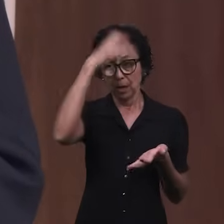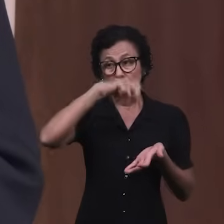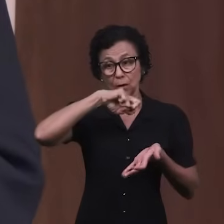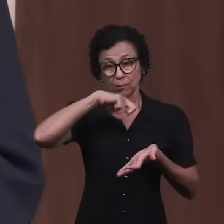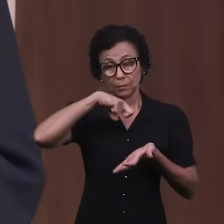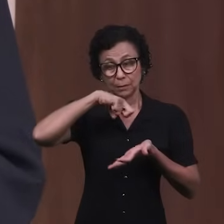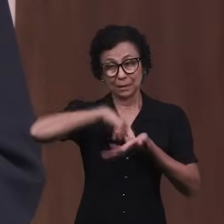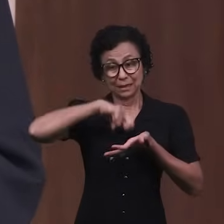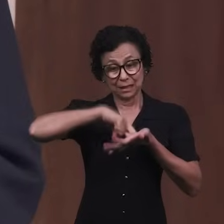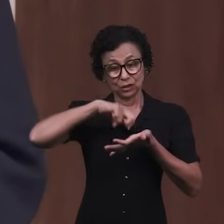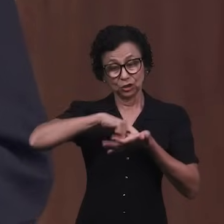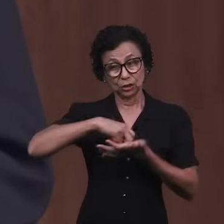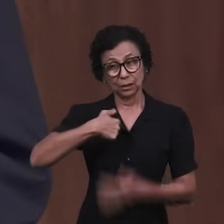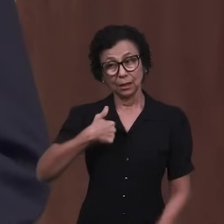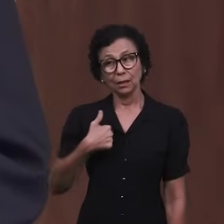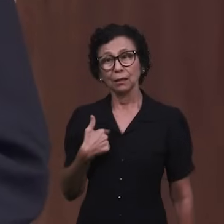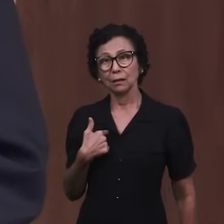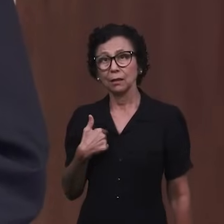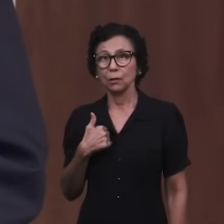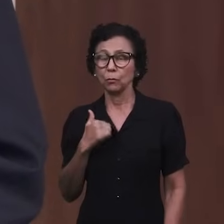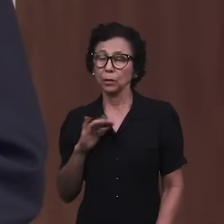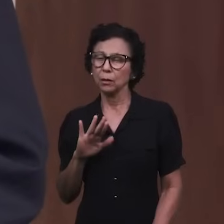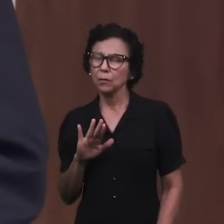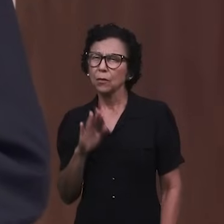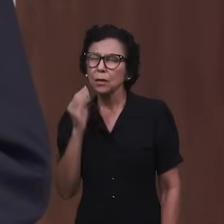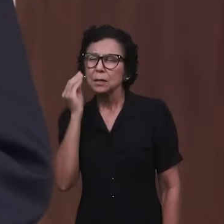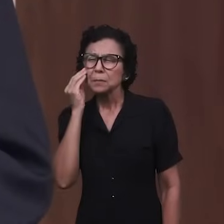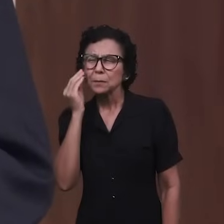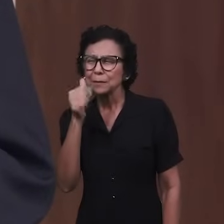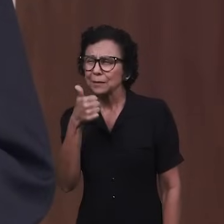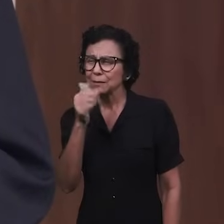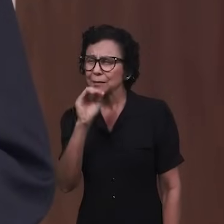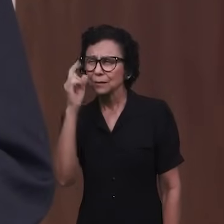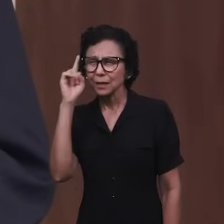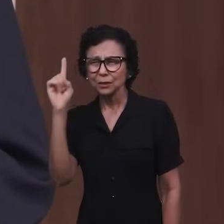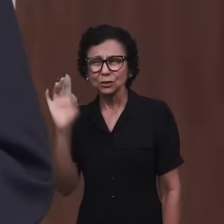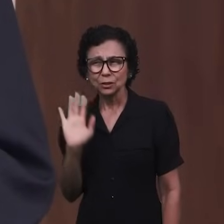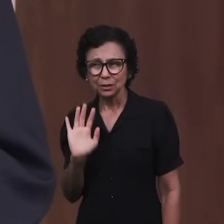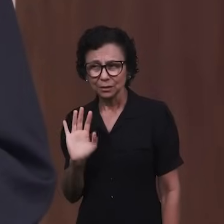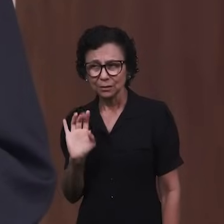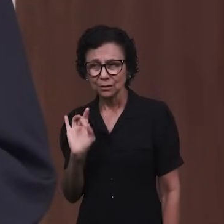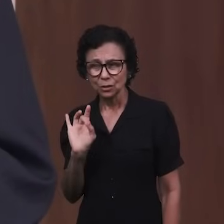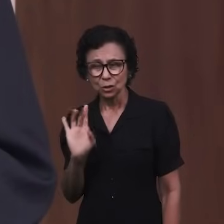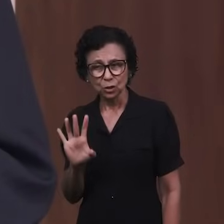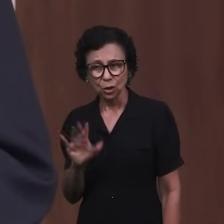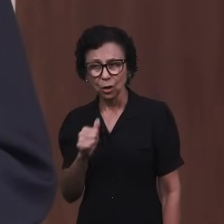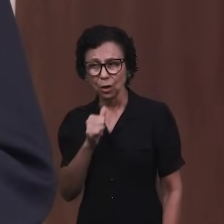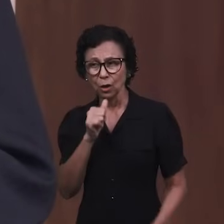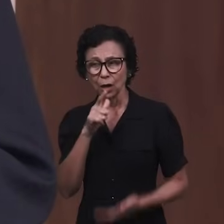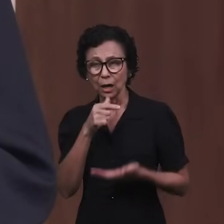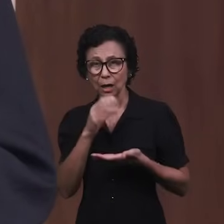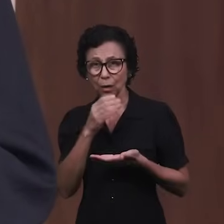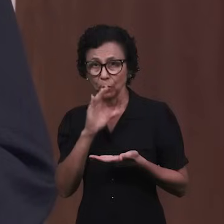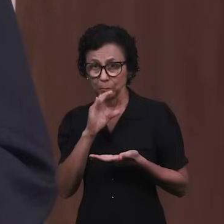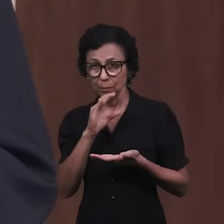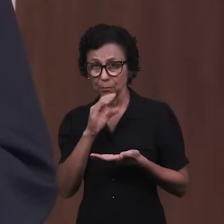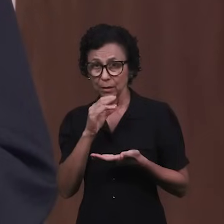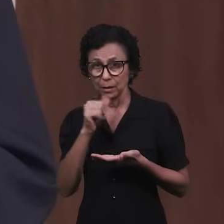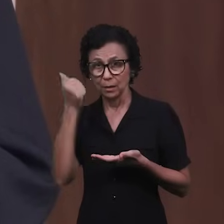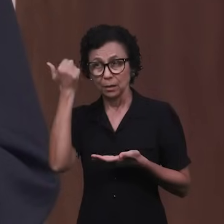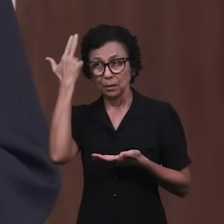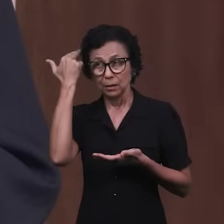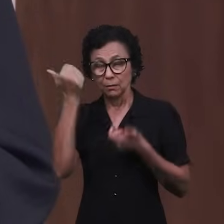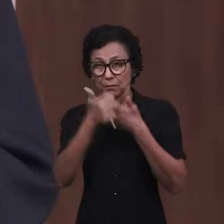ser penalizado. Então Daniel disse o seguinte, nos experimenta 10 dias, nos dando